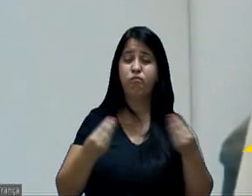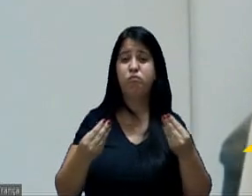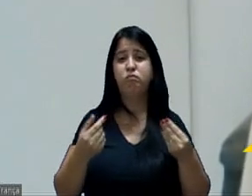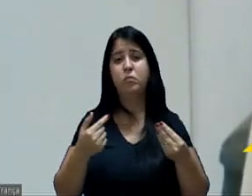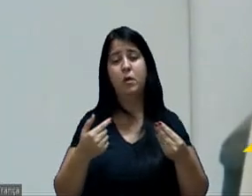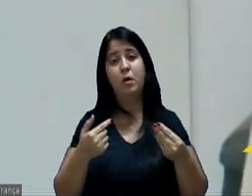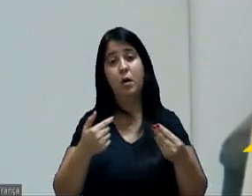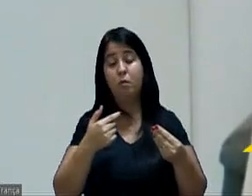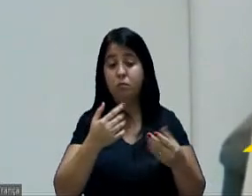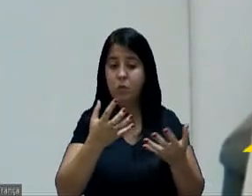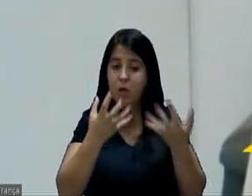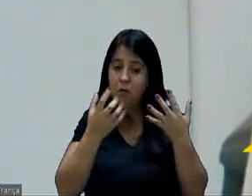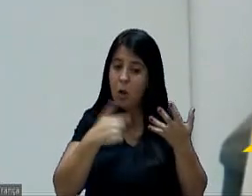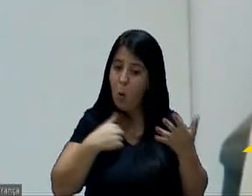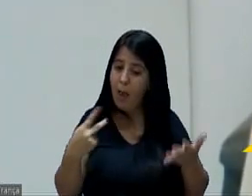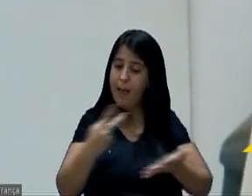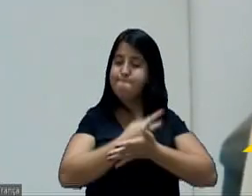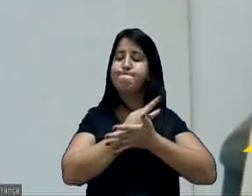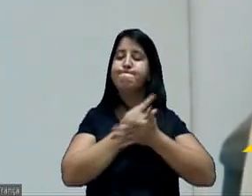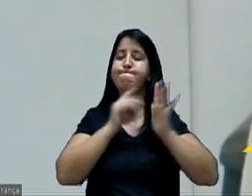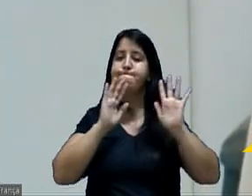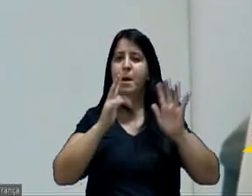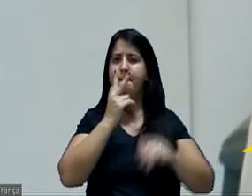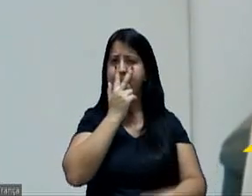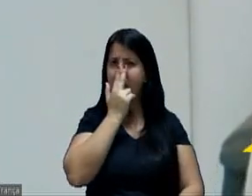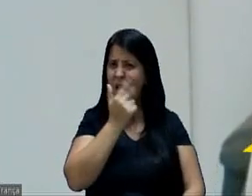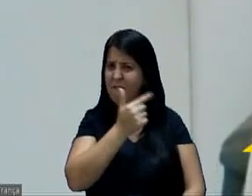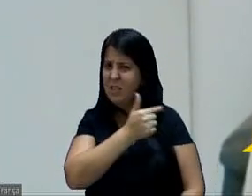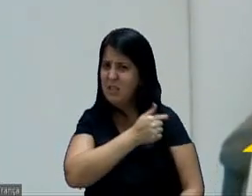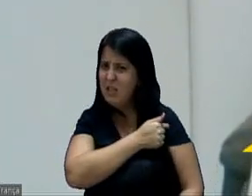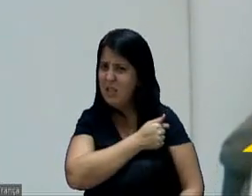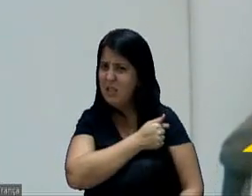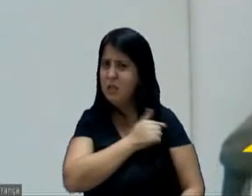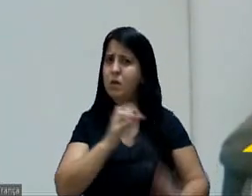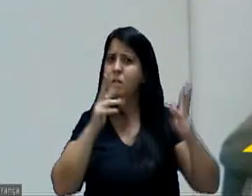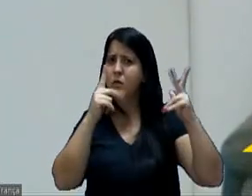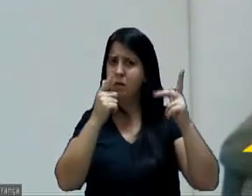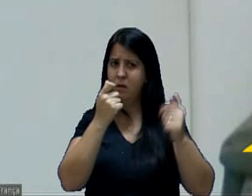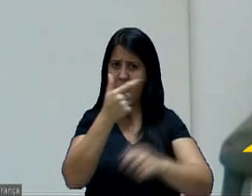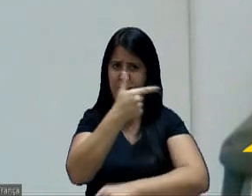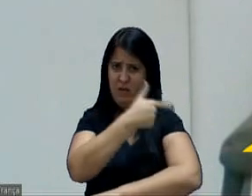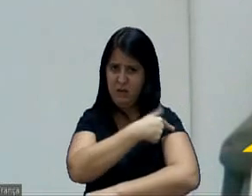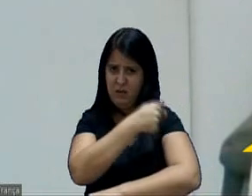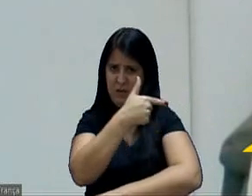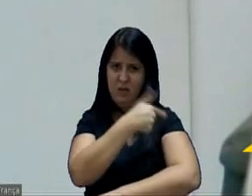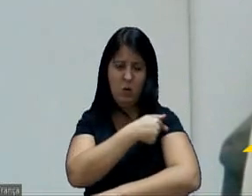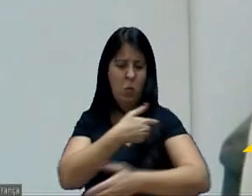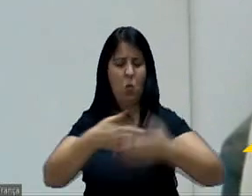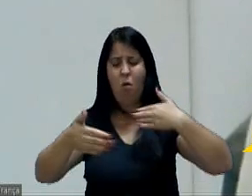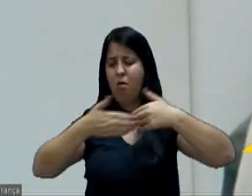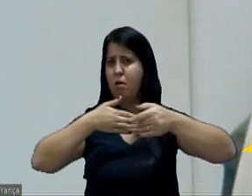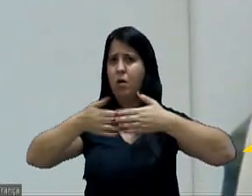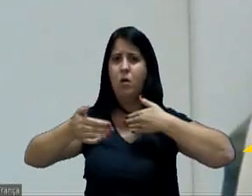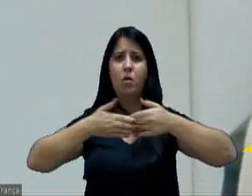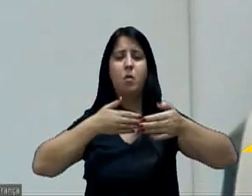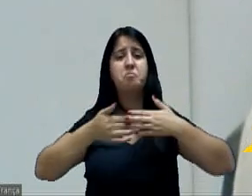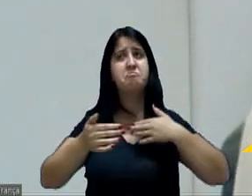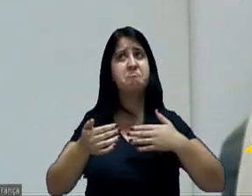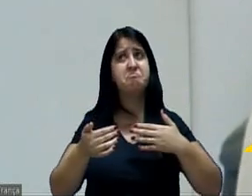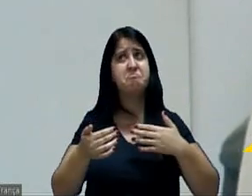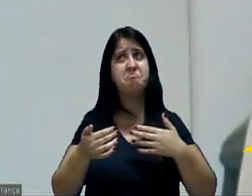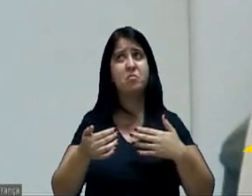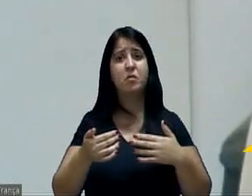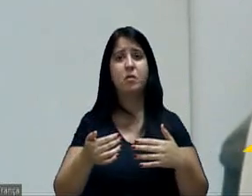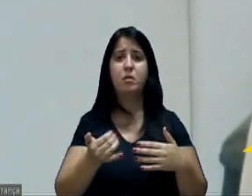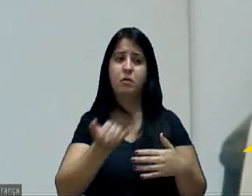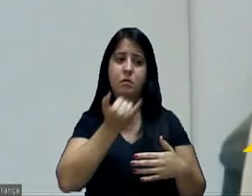quero estar enganado, mas me parece que todas as vacinas adquiridas no país por qualquer ente, escutei exclusivamente a